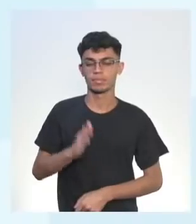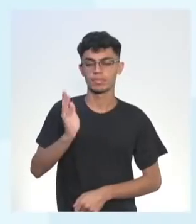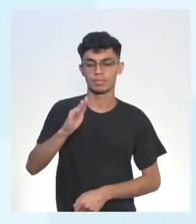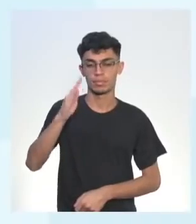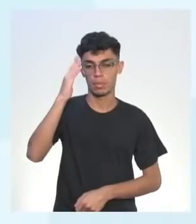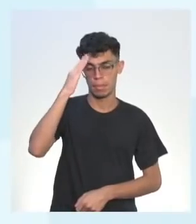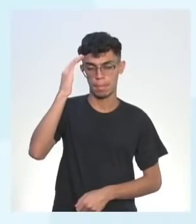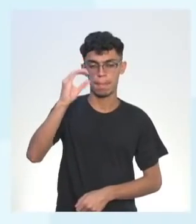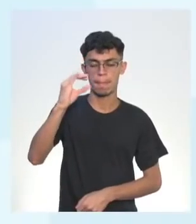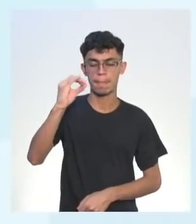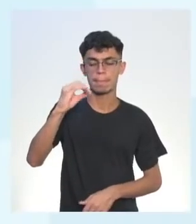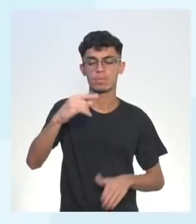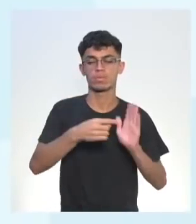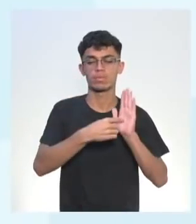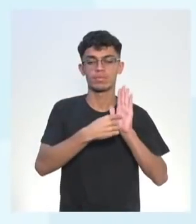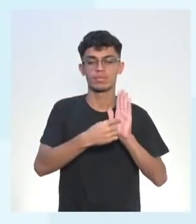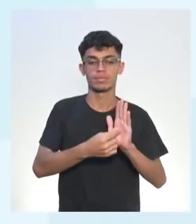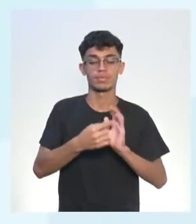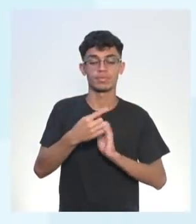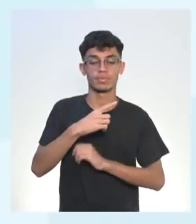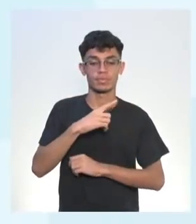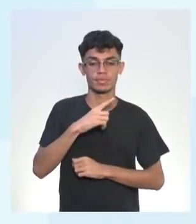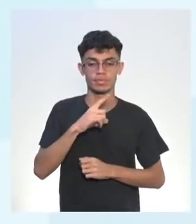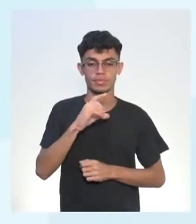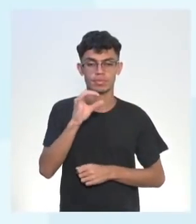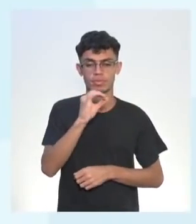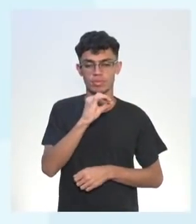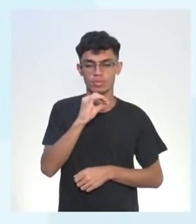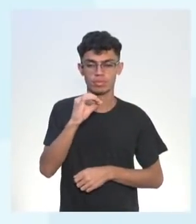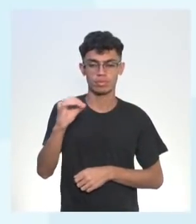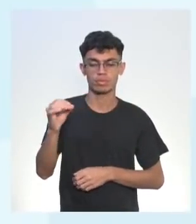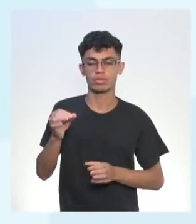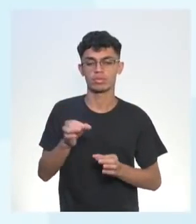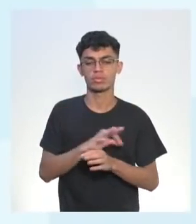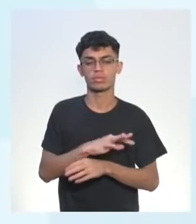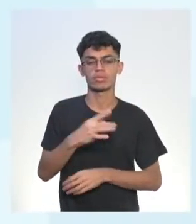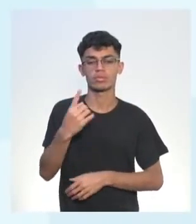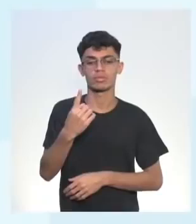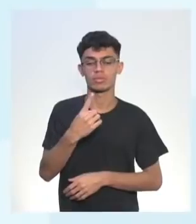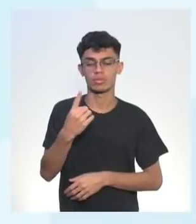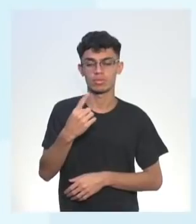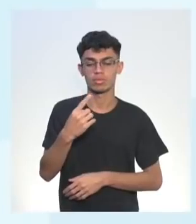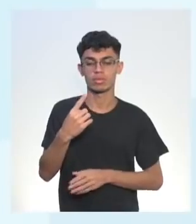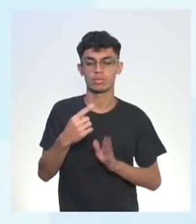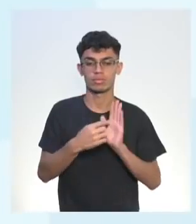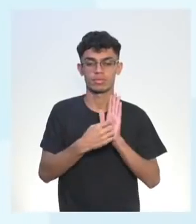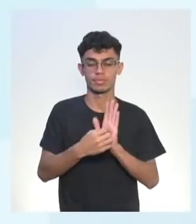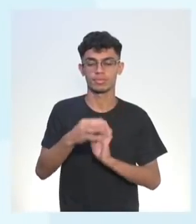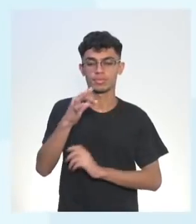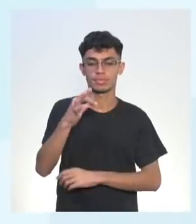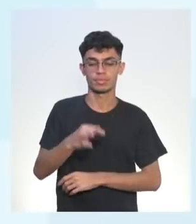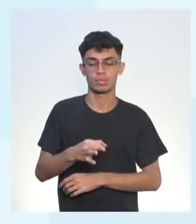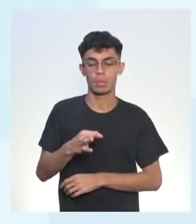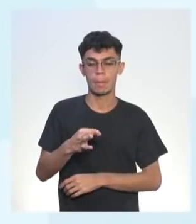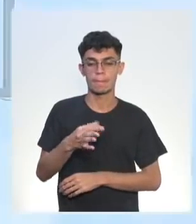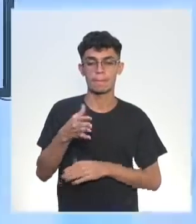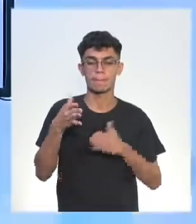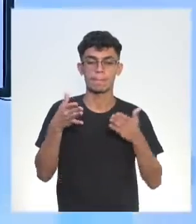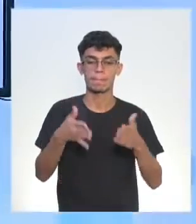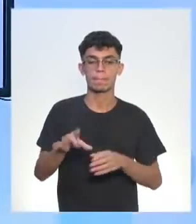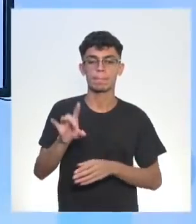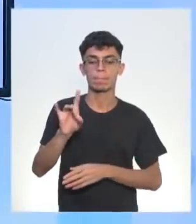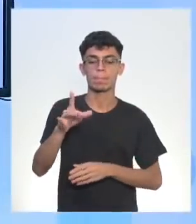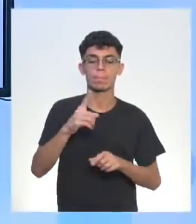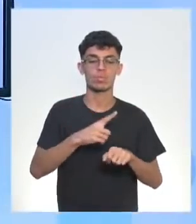que é zero, a gente mostrou, e aí aparece vários desses, é só a gente concluir que é 1, como mostrado, certo? E por hoje é só,